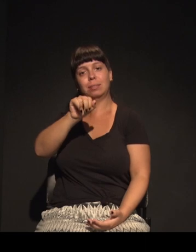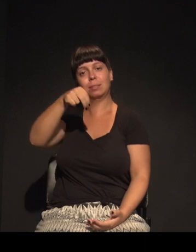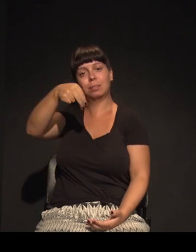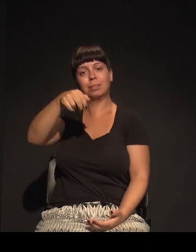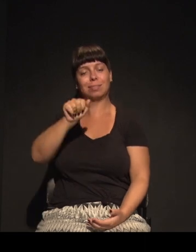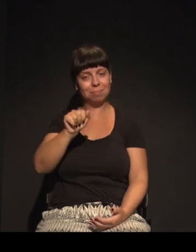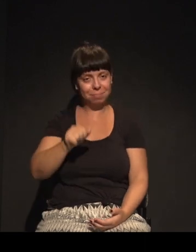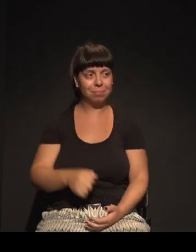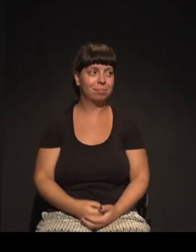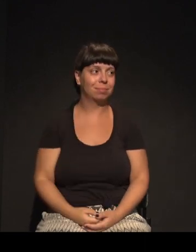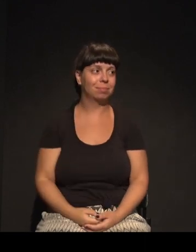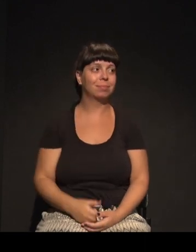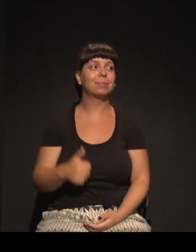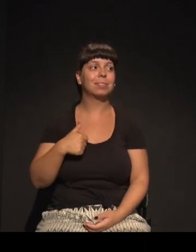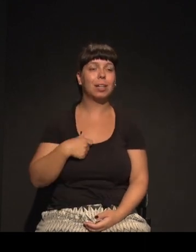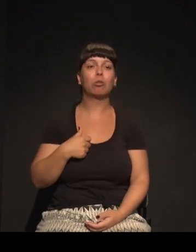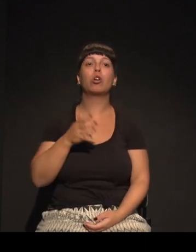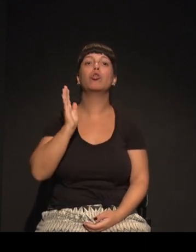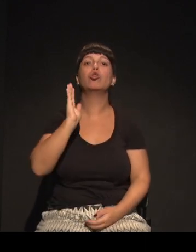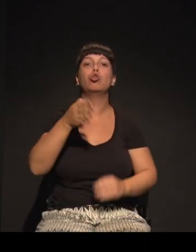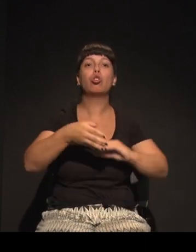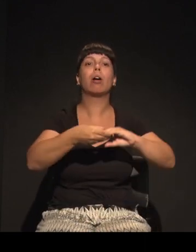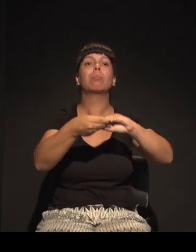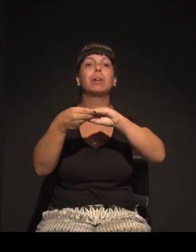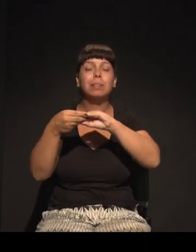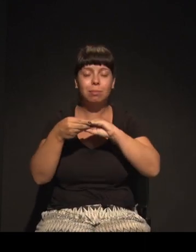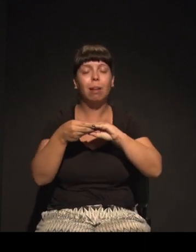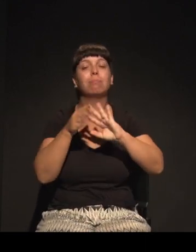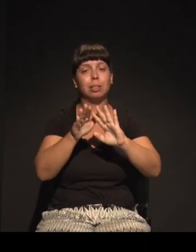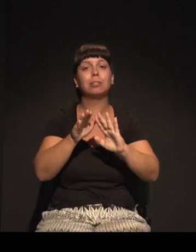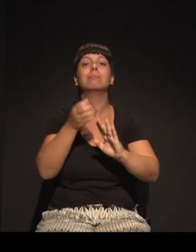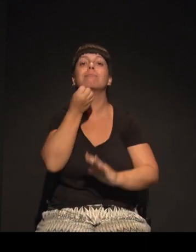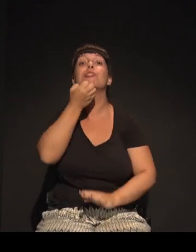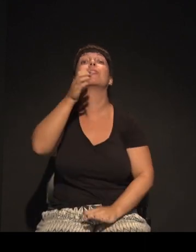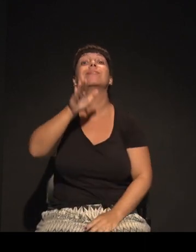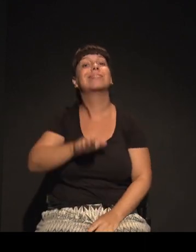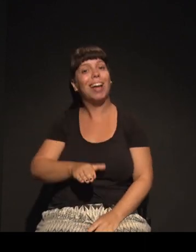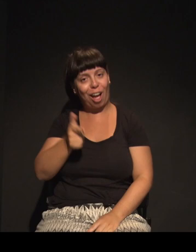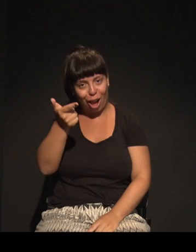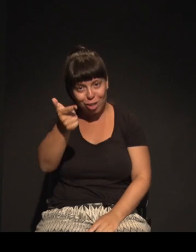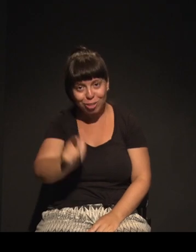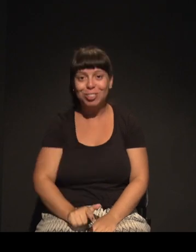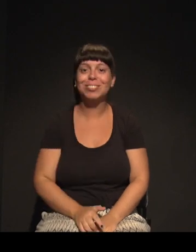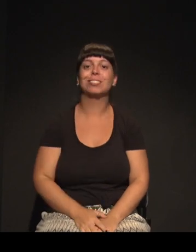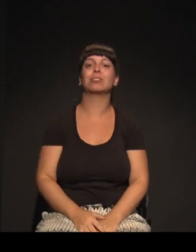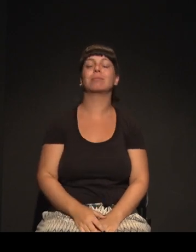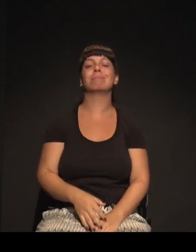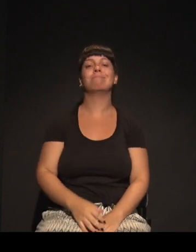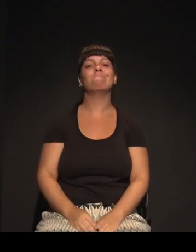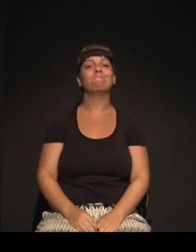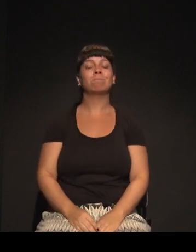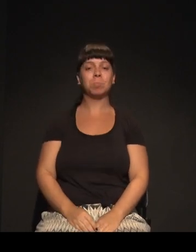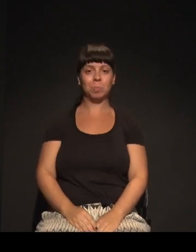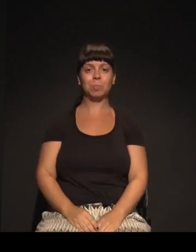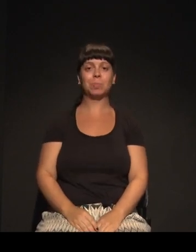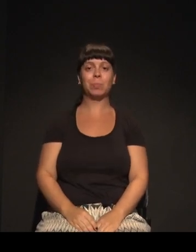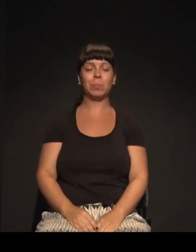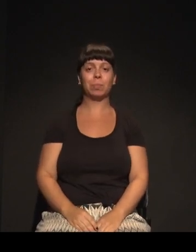o primeiro já cumprimentei a todos nem boa tarde novamente espero que a nossa conversa